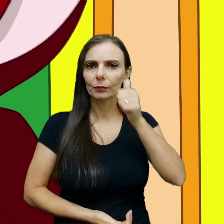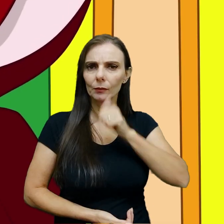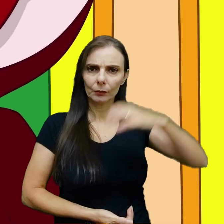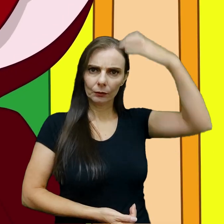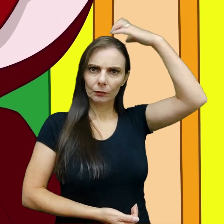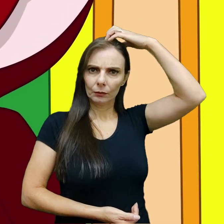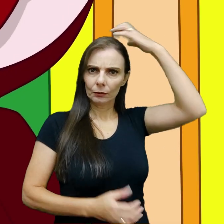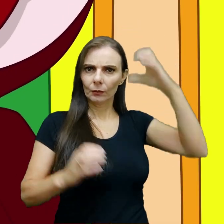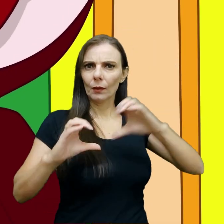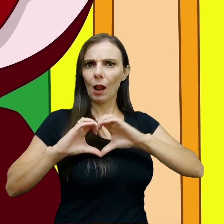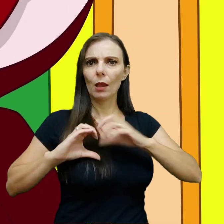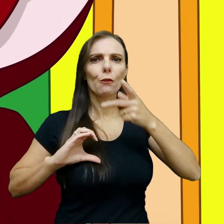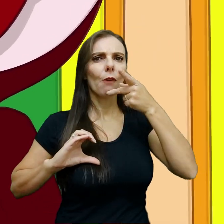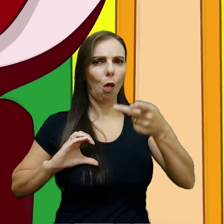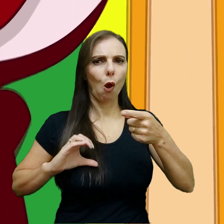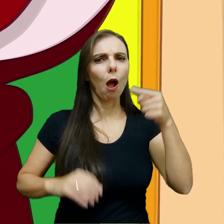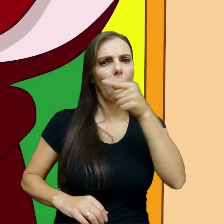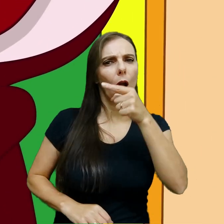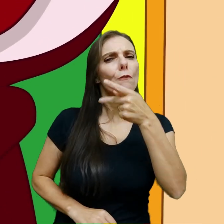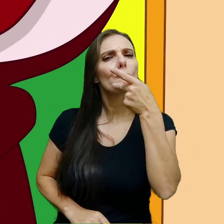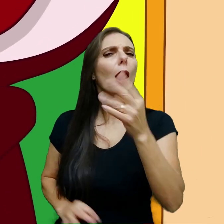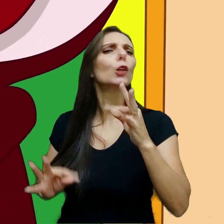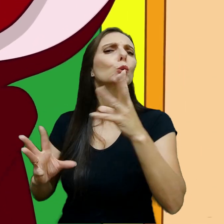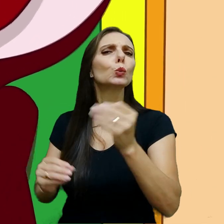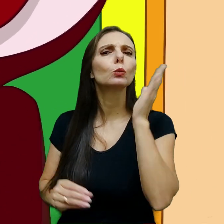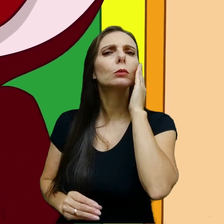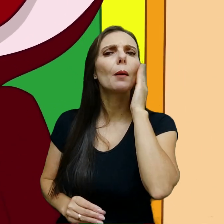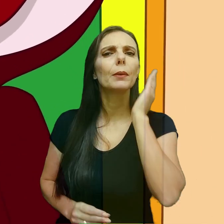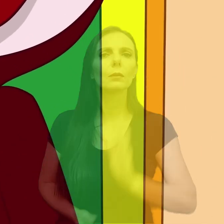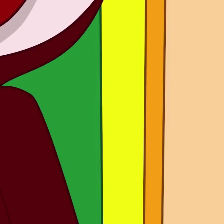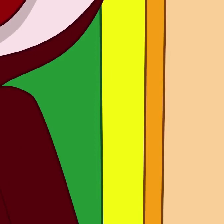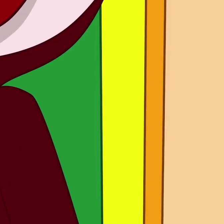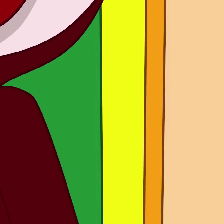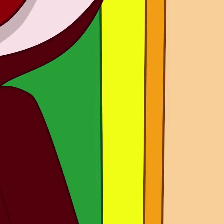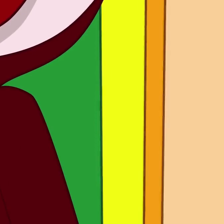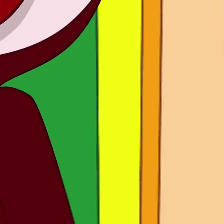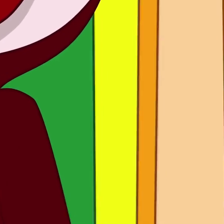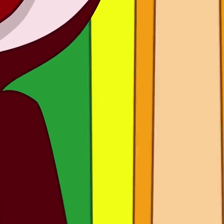A rainha disse para Alice para contar tudo o que ela sabia.